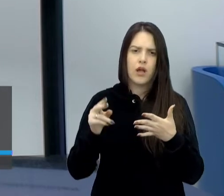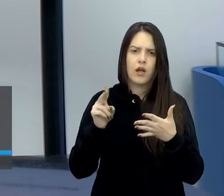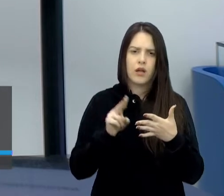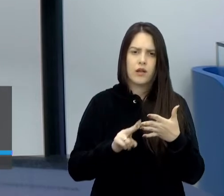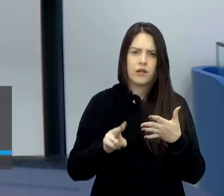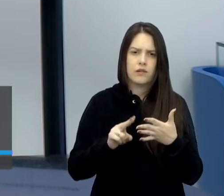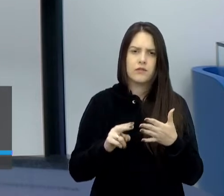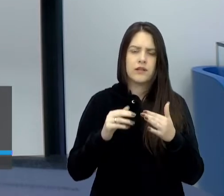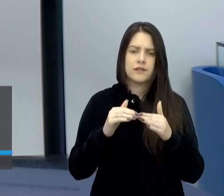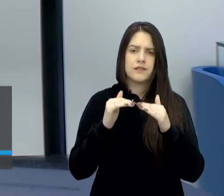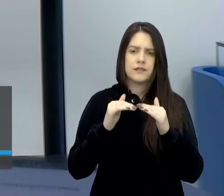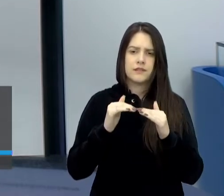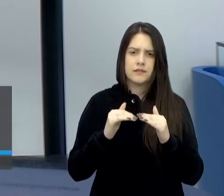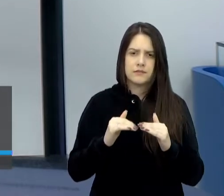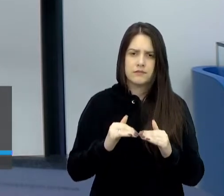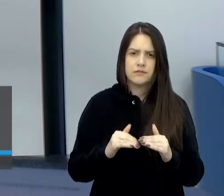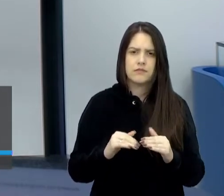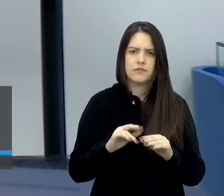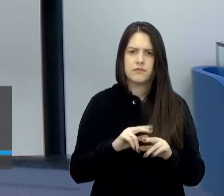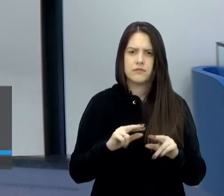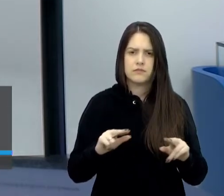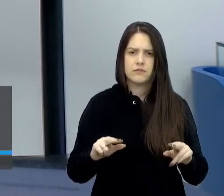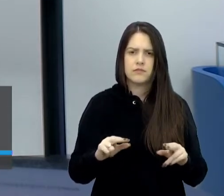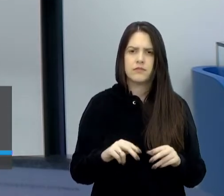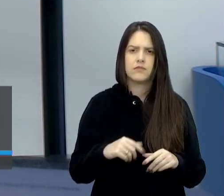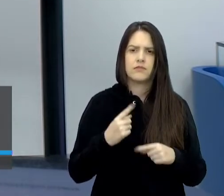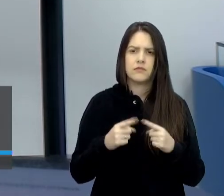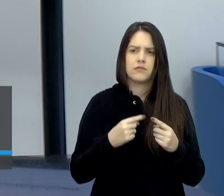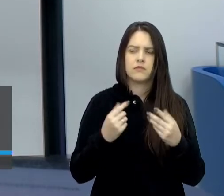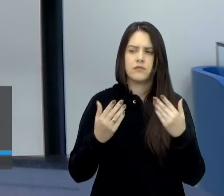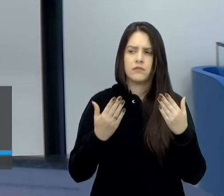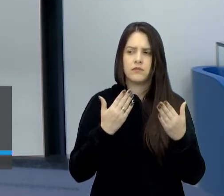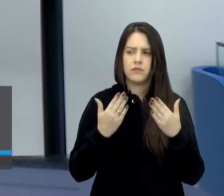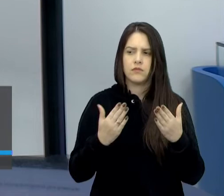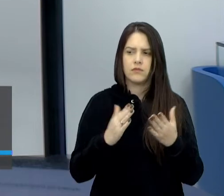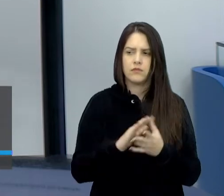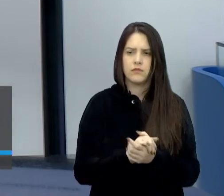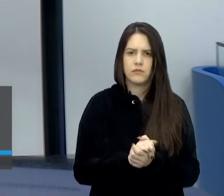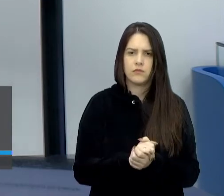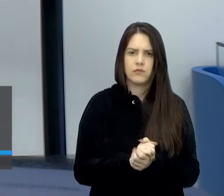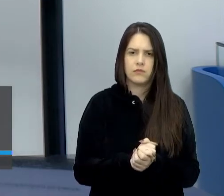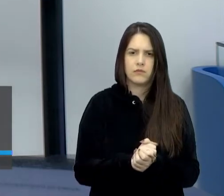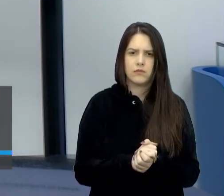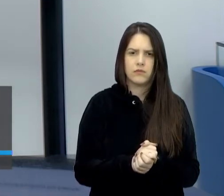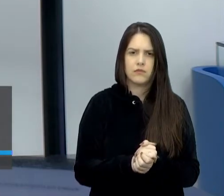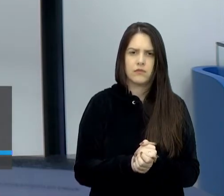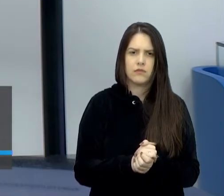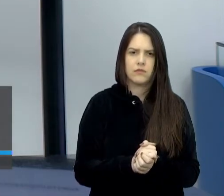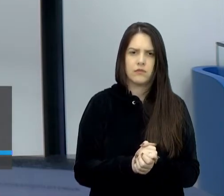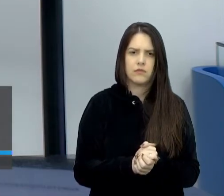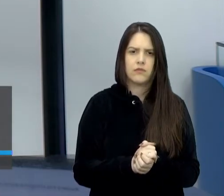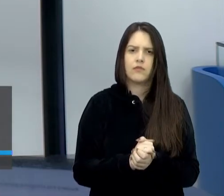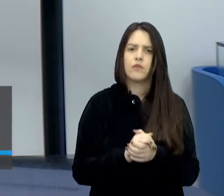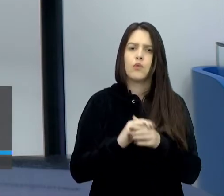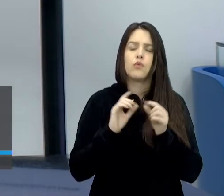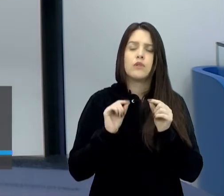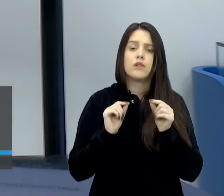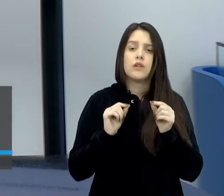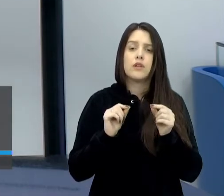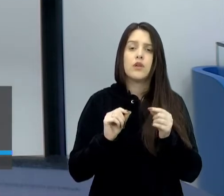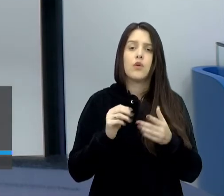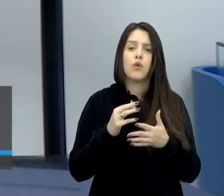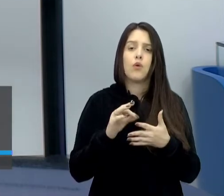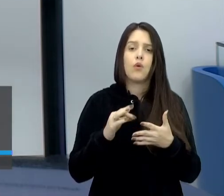na descrição, e aqui nesse caso ele nem conta como descrição, ele conta como composição da conta. O que compõe essa